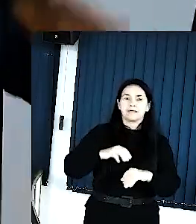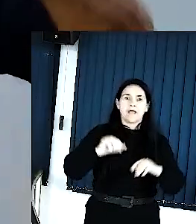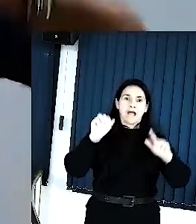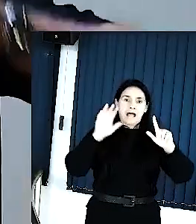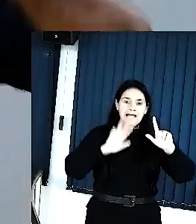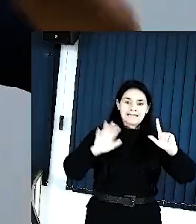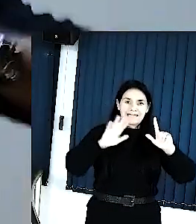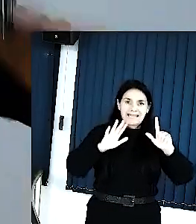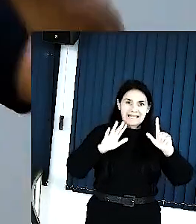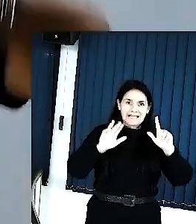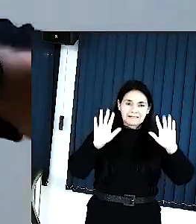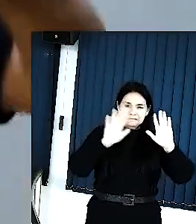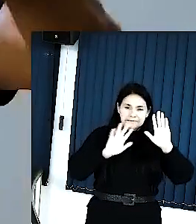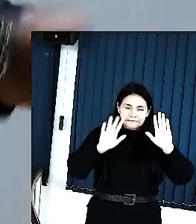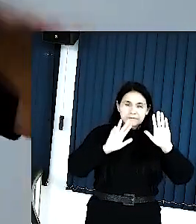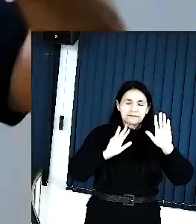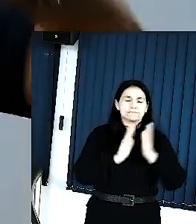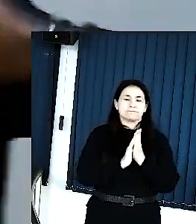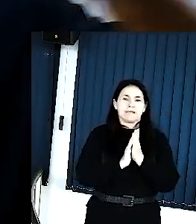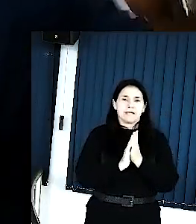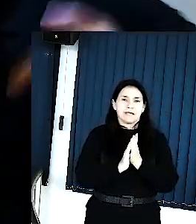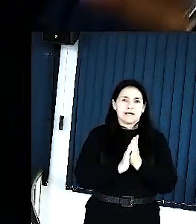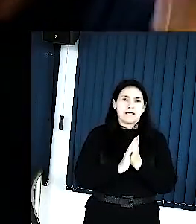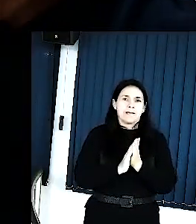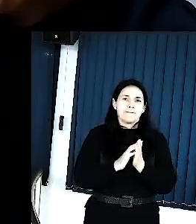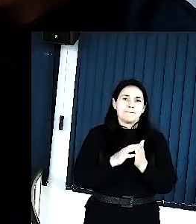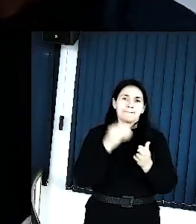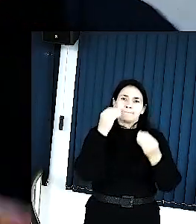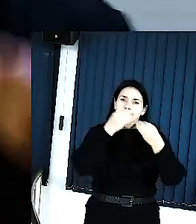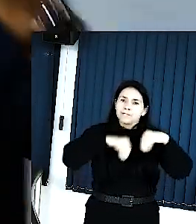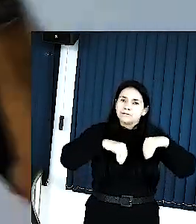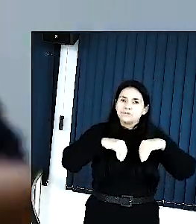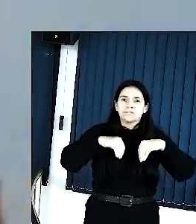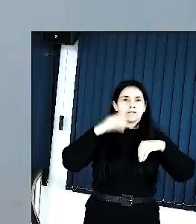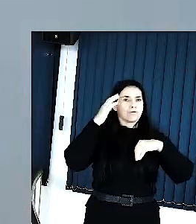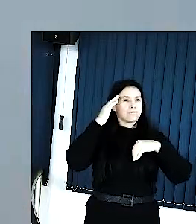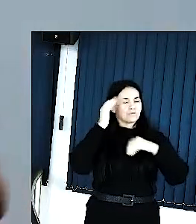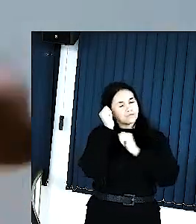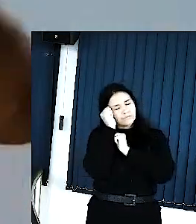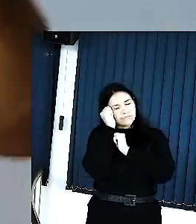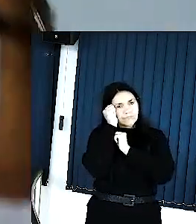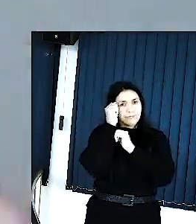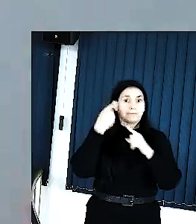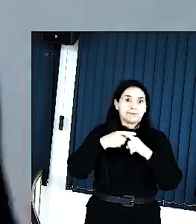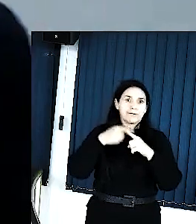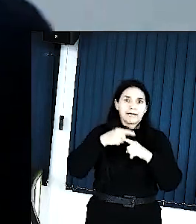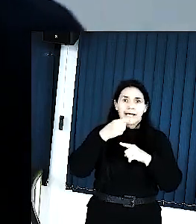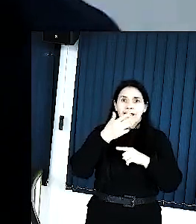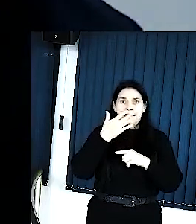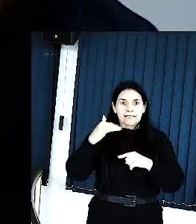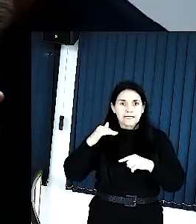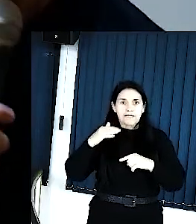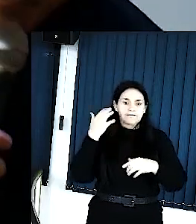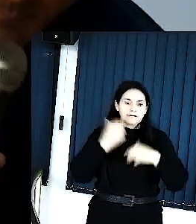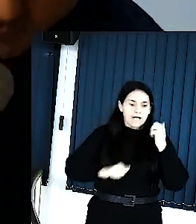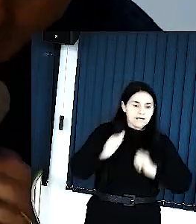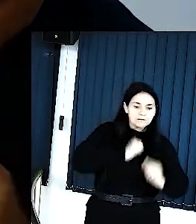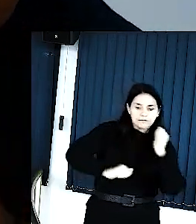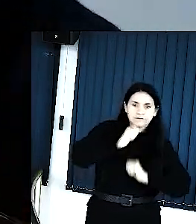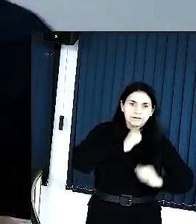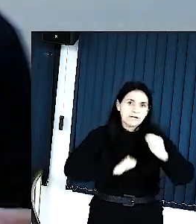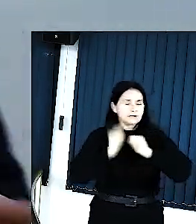ela está com o cérebro agitado, não para. Ela não dorme direito, ela dá mais trabalho no outro